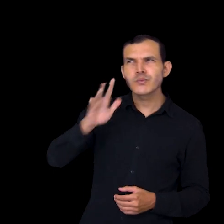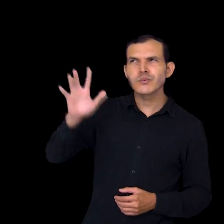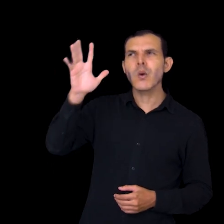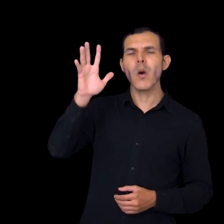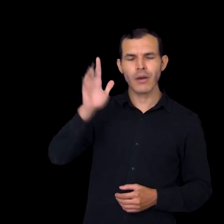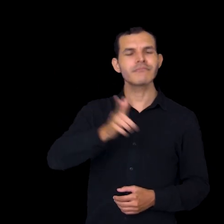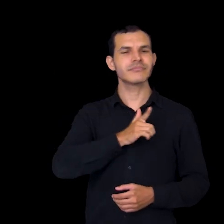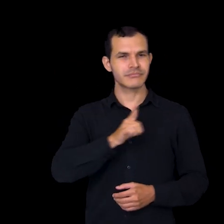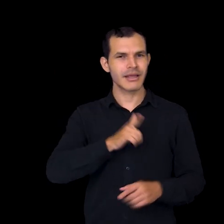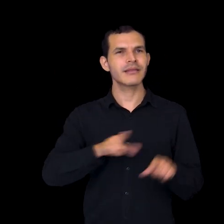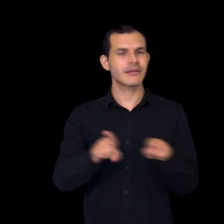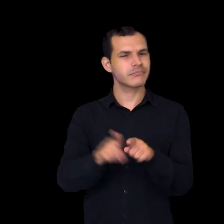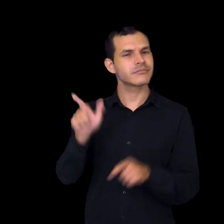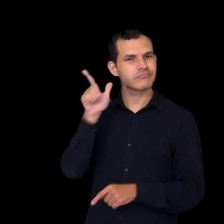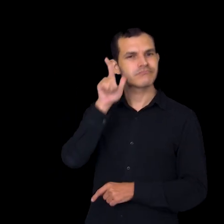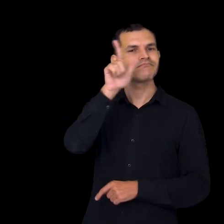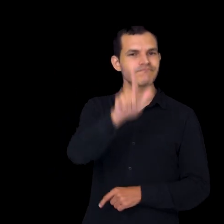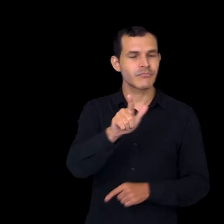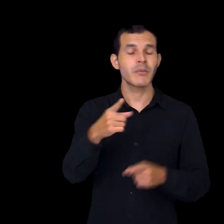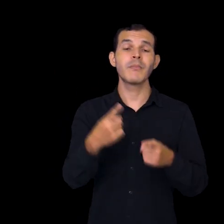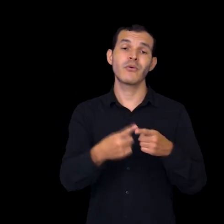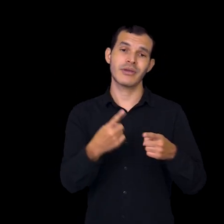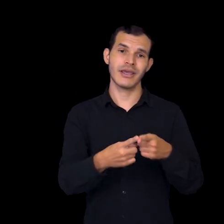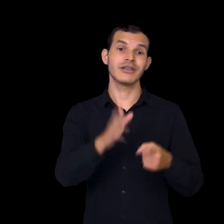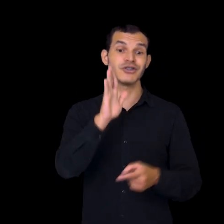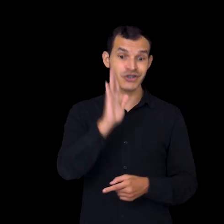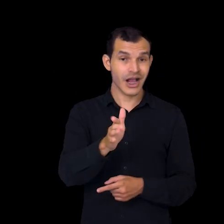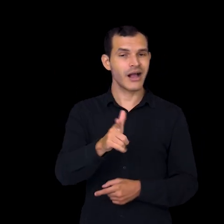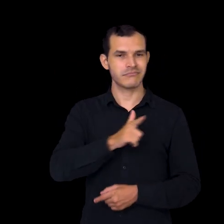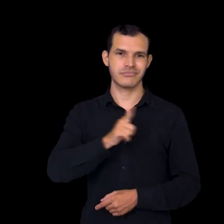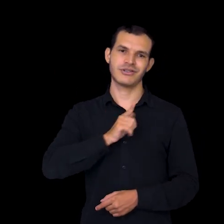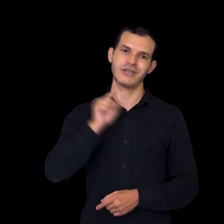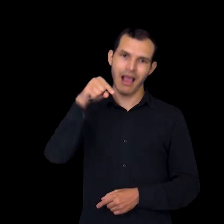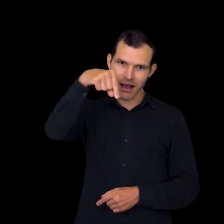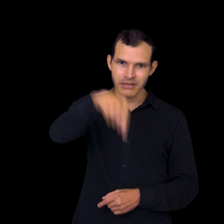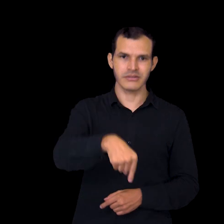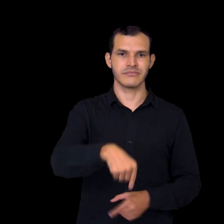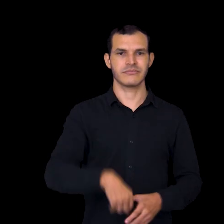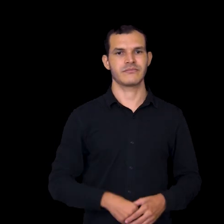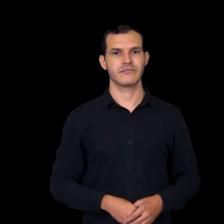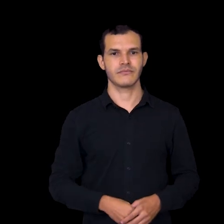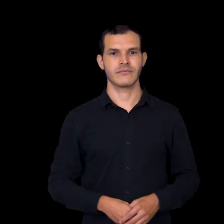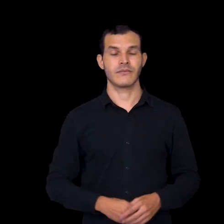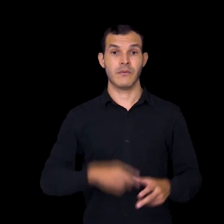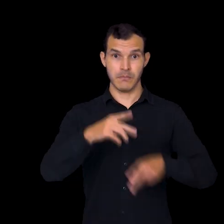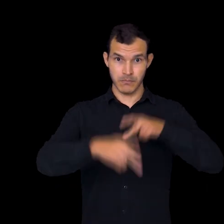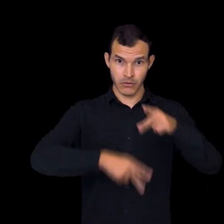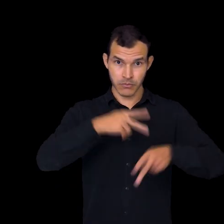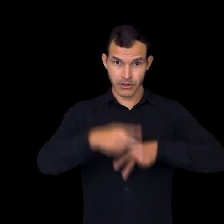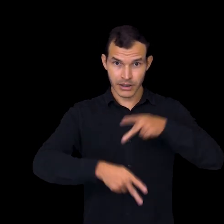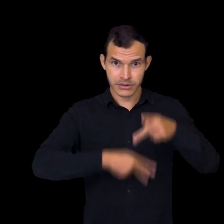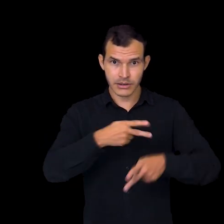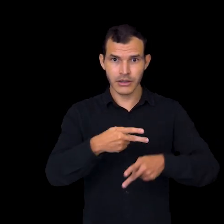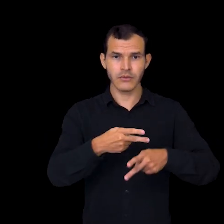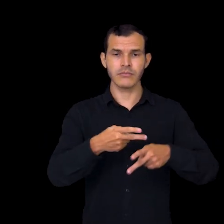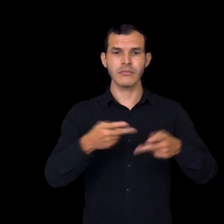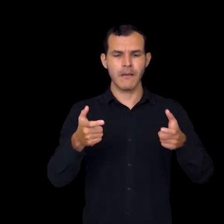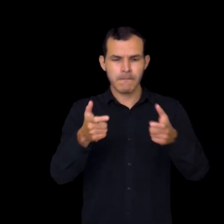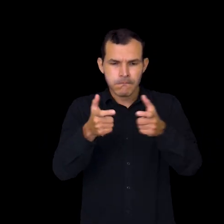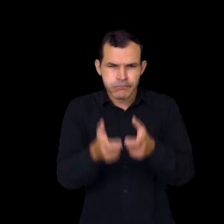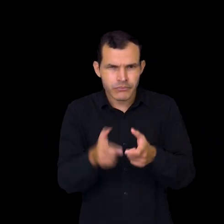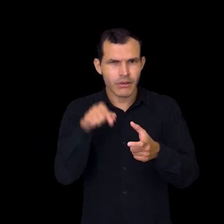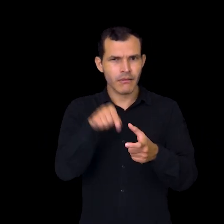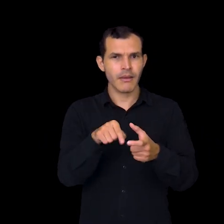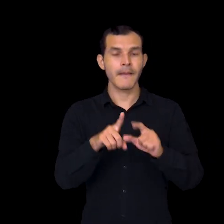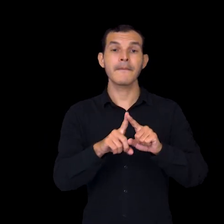Bem foi encampado por quem já estava aqui. Ainda que fosse uma população